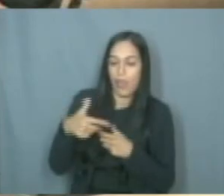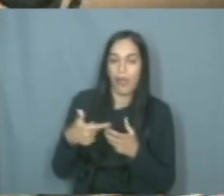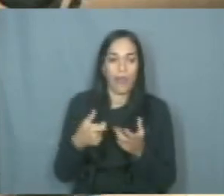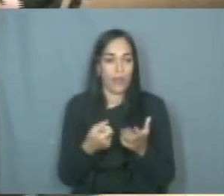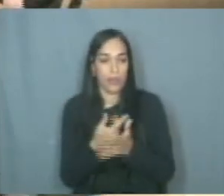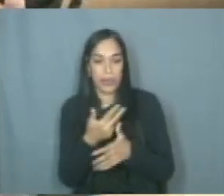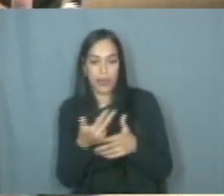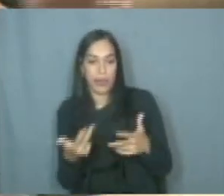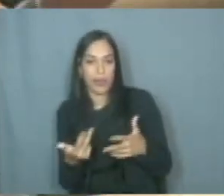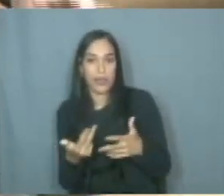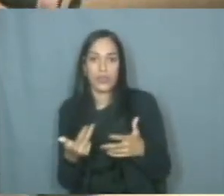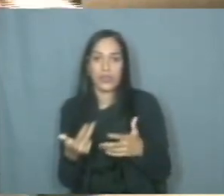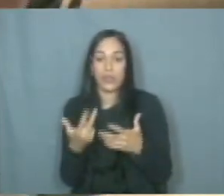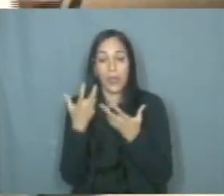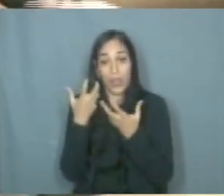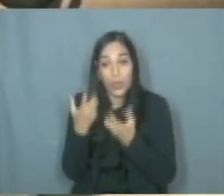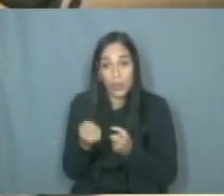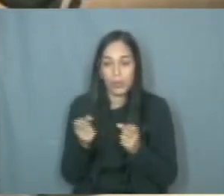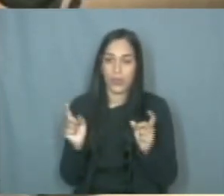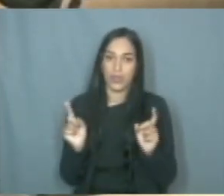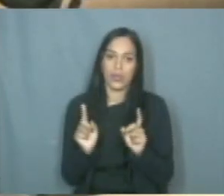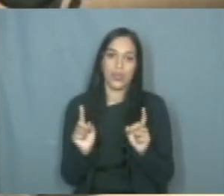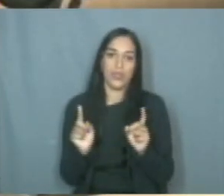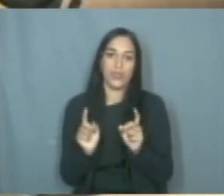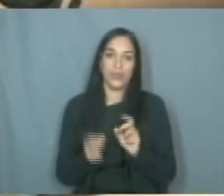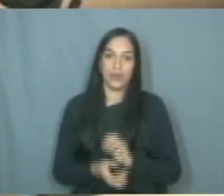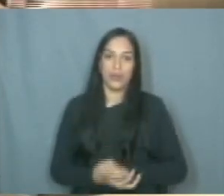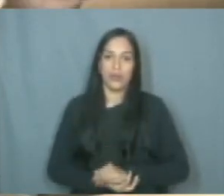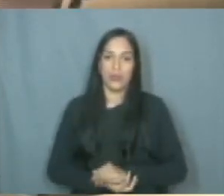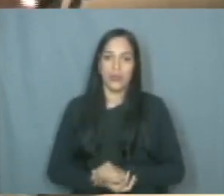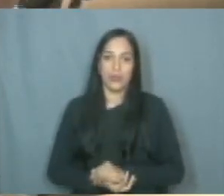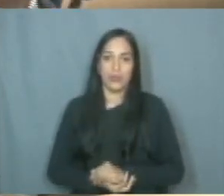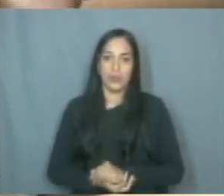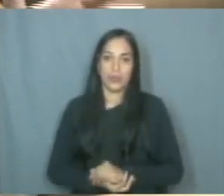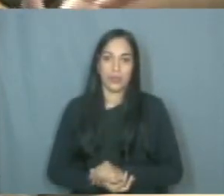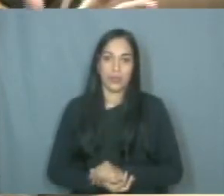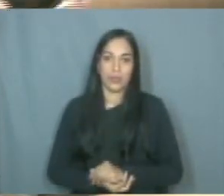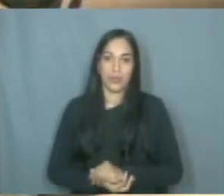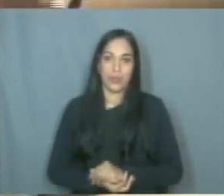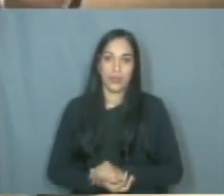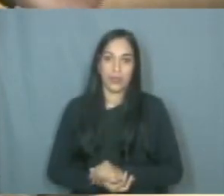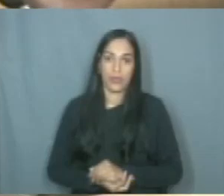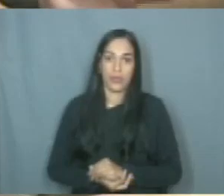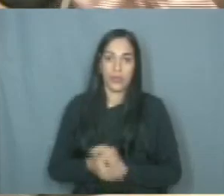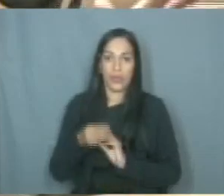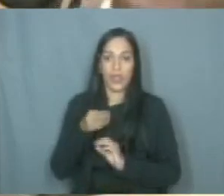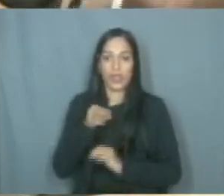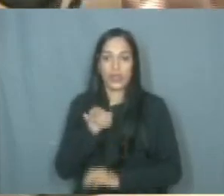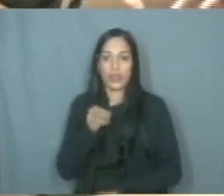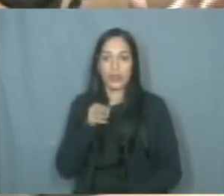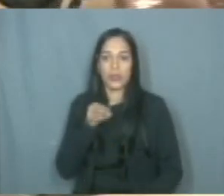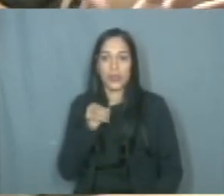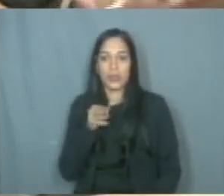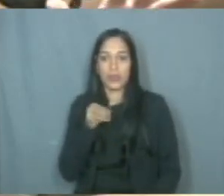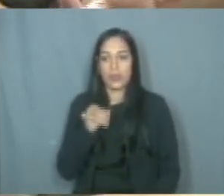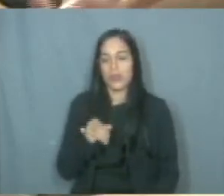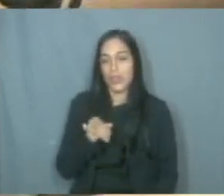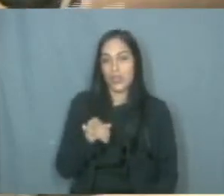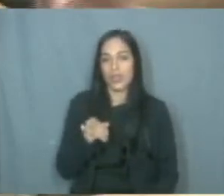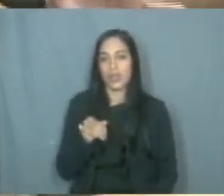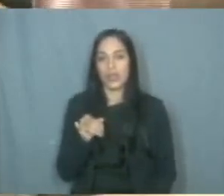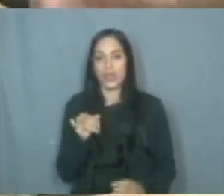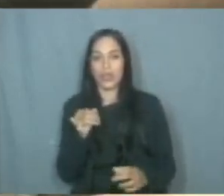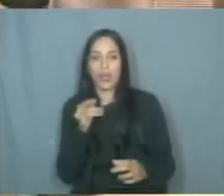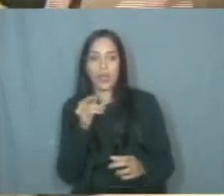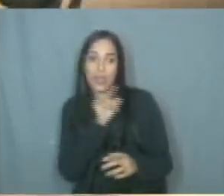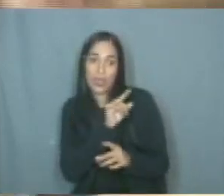uma coisa, é para ir no comércio. Para dormir, não. Então, esse romantismo, esse mimimi de que não podemos obrigar